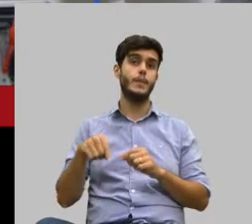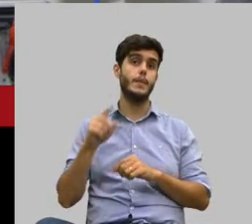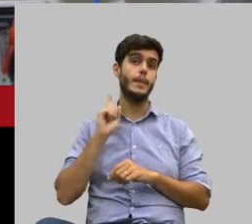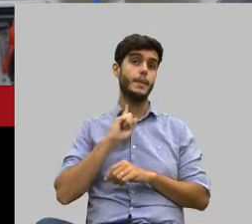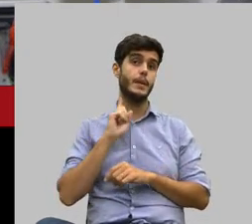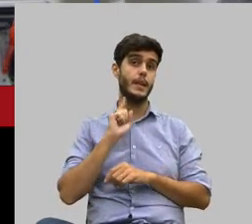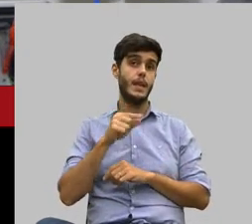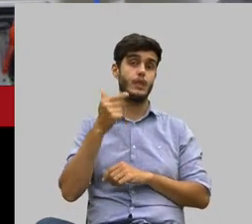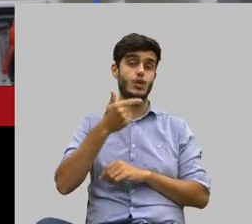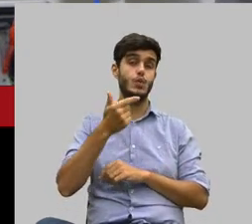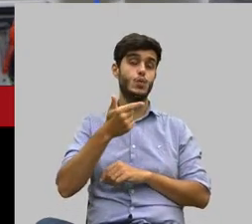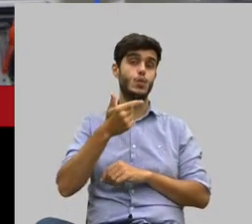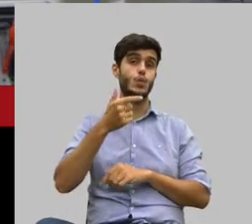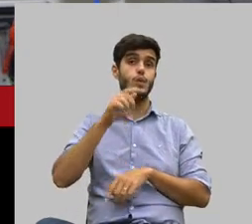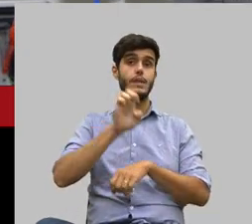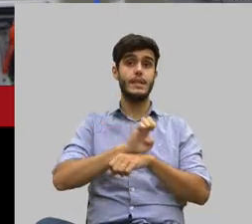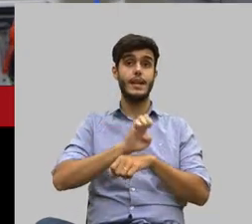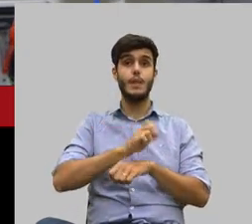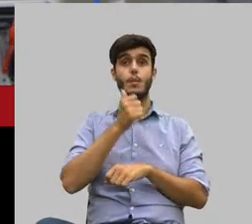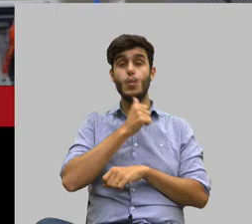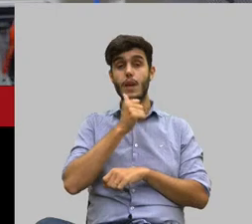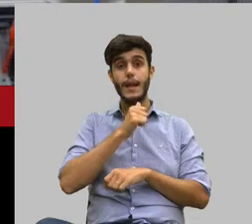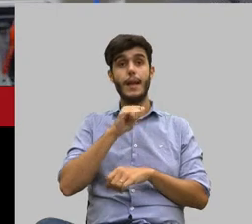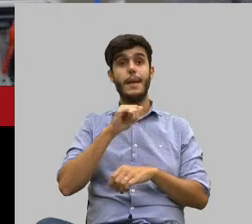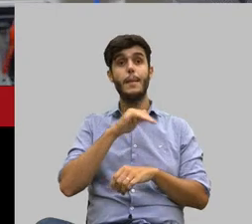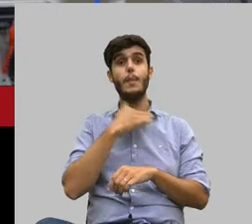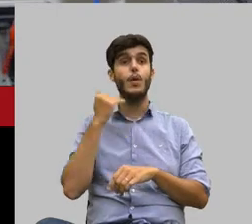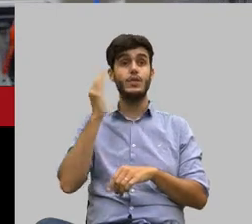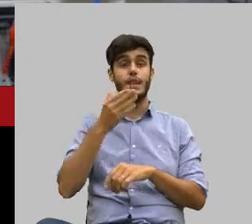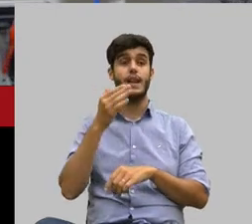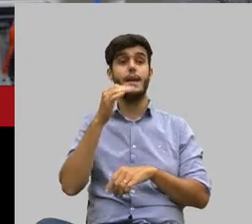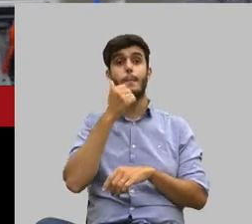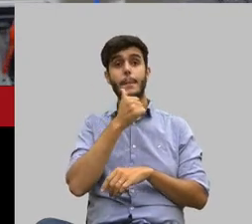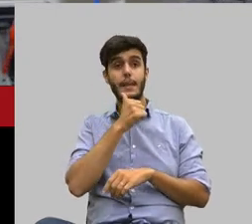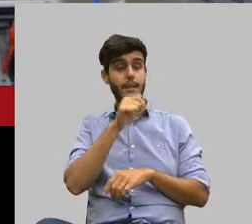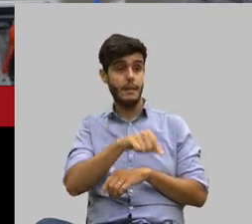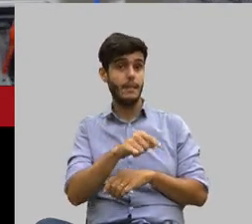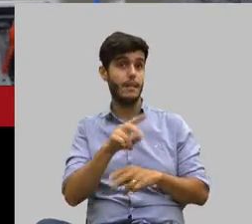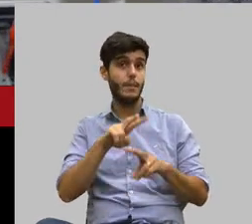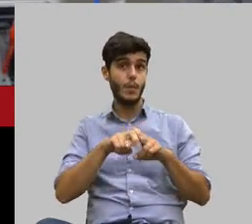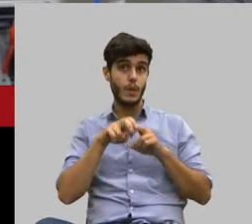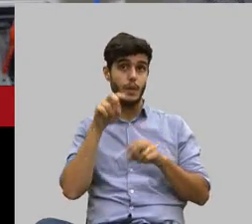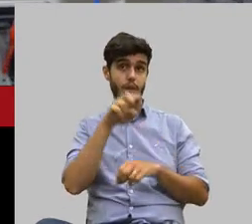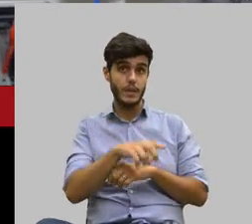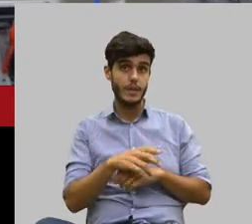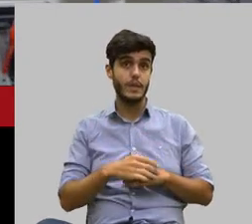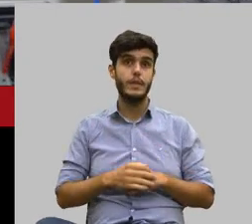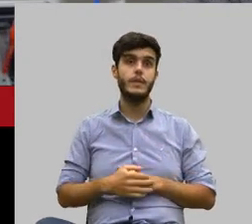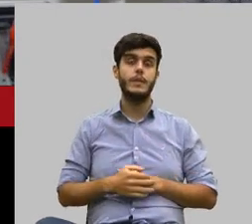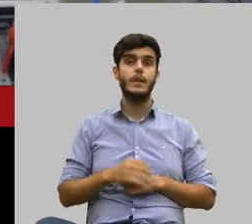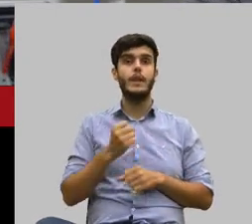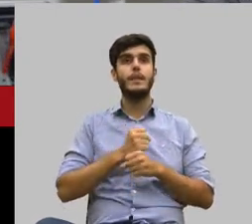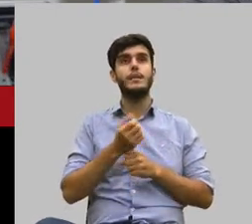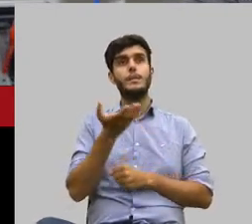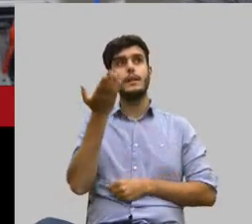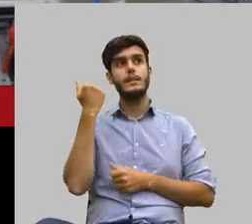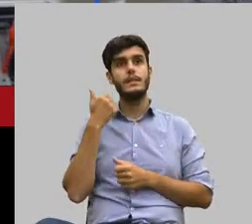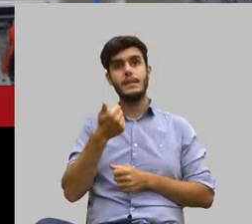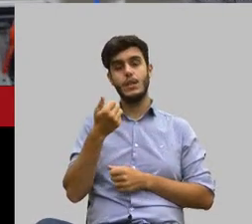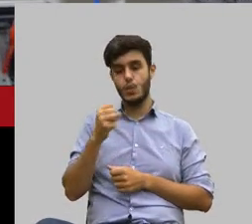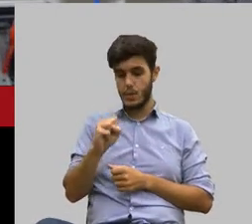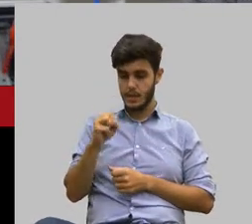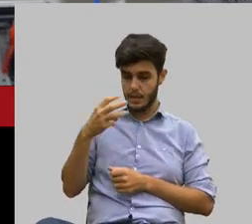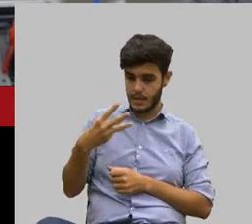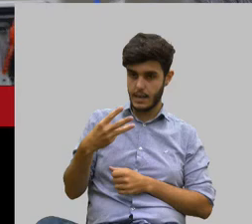mulheres foram mortas por feminicídio em 2023 relatório do ano passado 183 mulheres